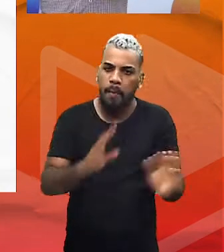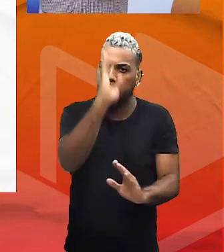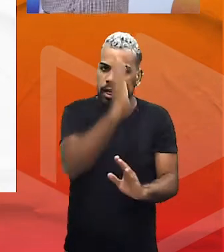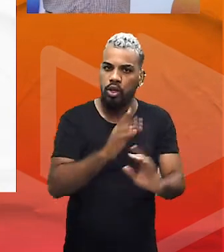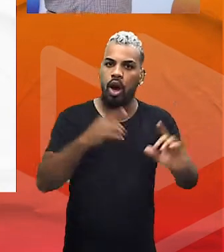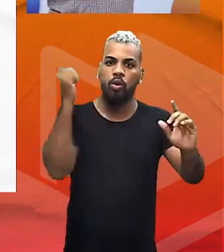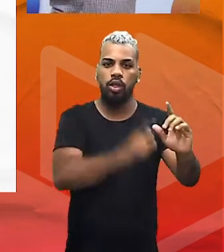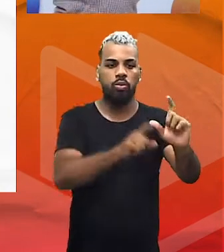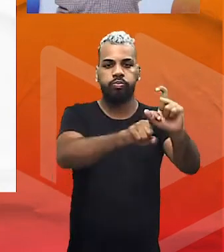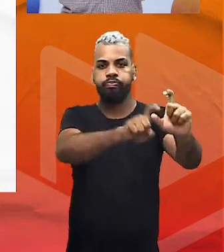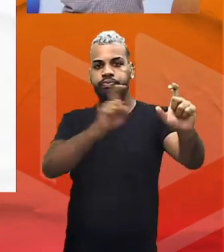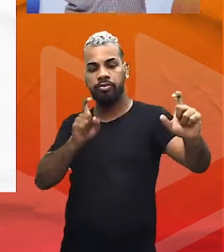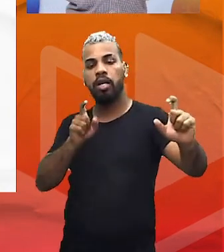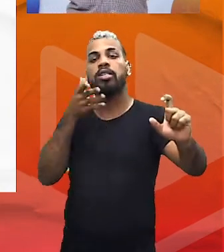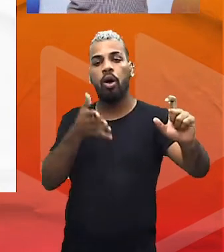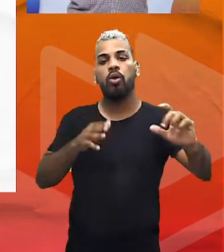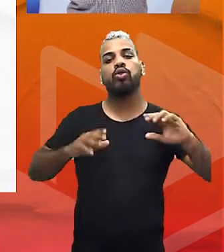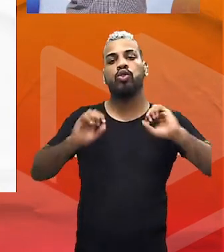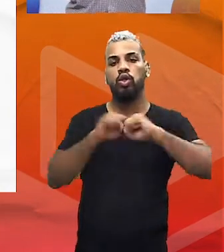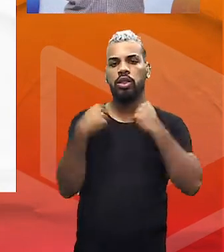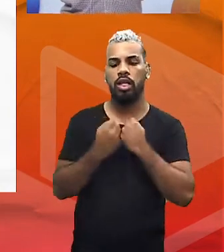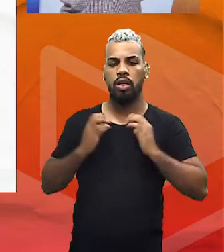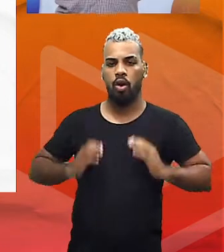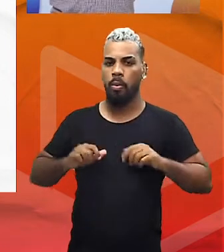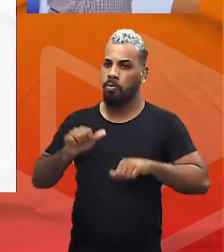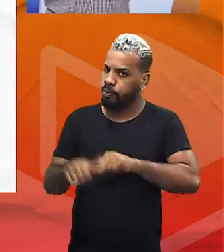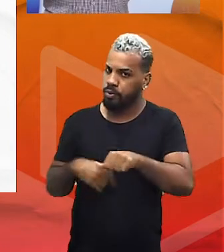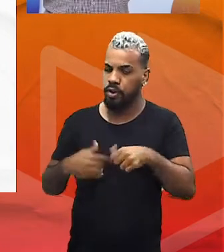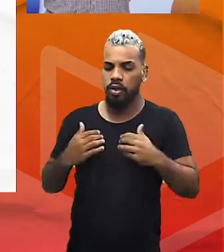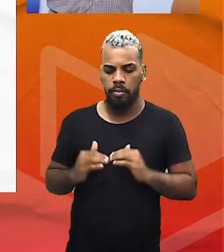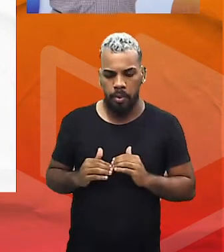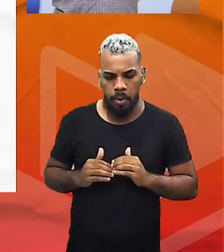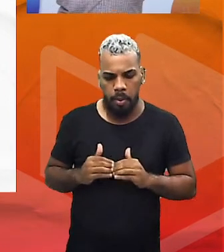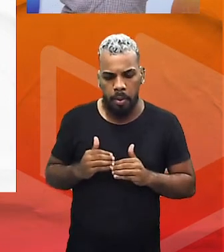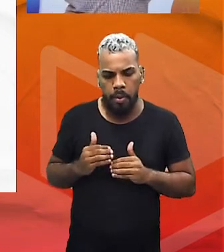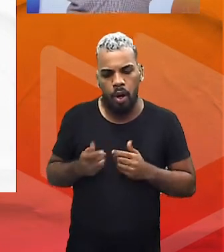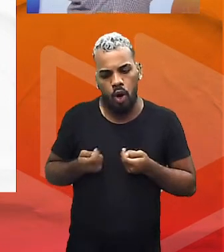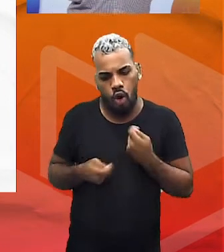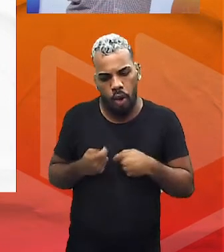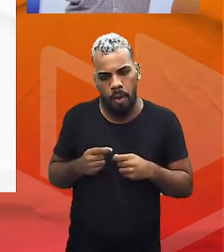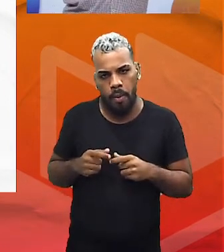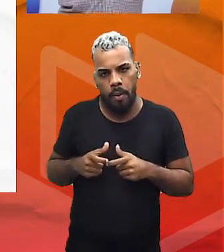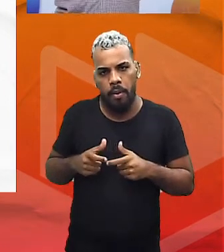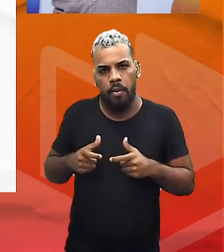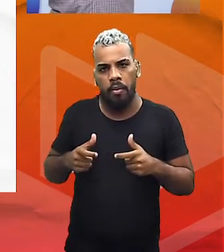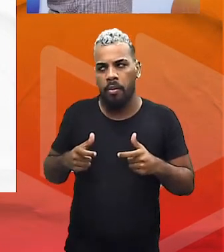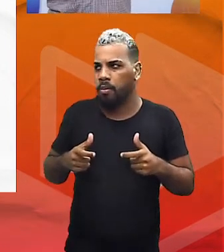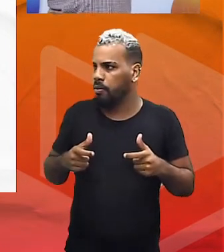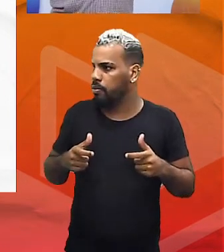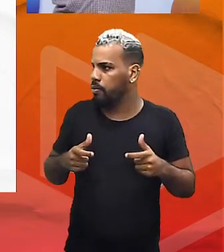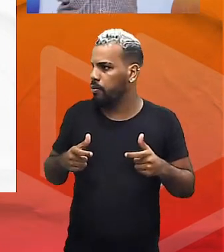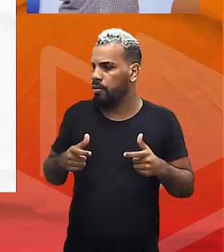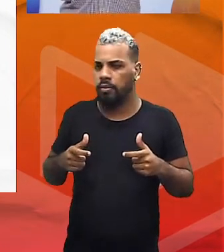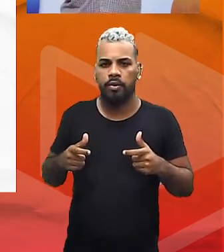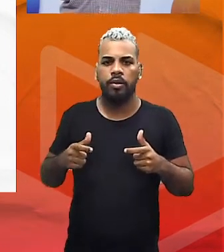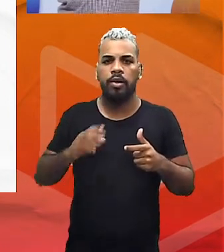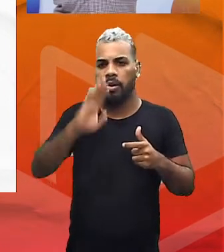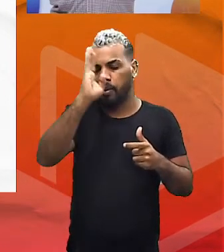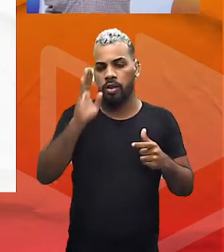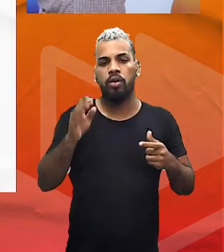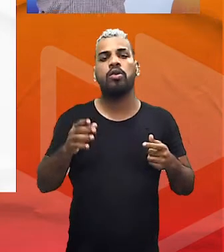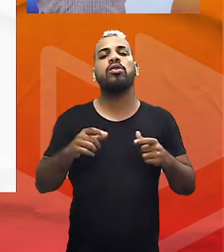trazendo novos comportamentos para a sociedade, a gente vai crescendo economicamente, o Brasil fica independente economicamente, então as coisas